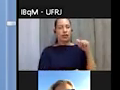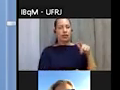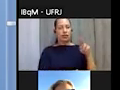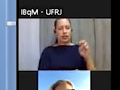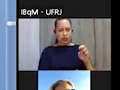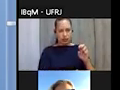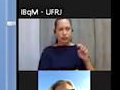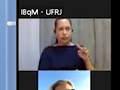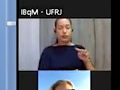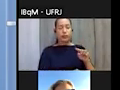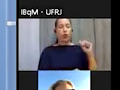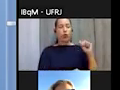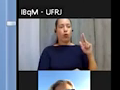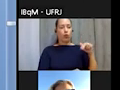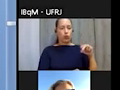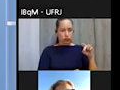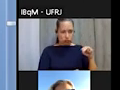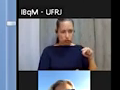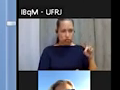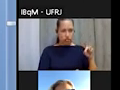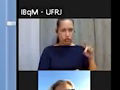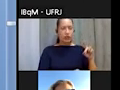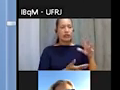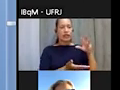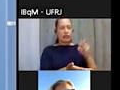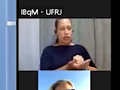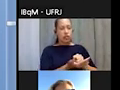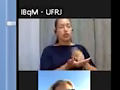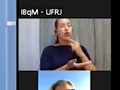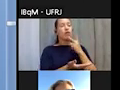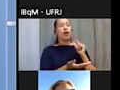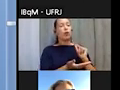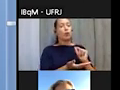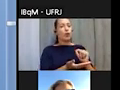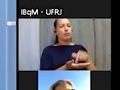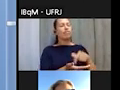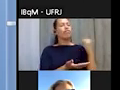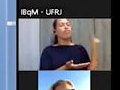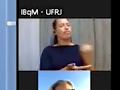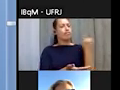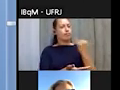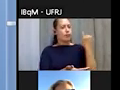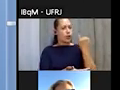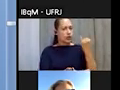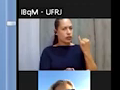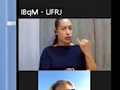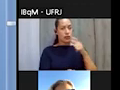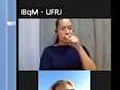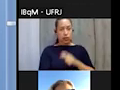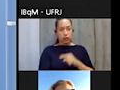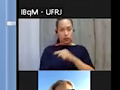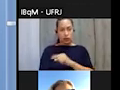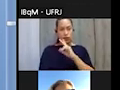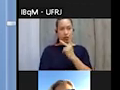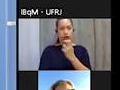o registro nos seus escritos, dizendo da importância que era a prática que Henrique tinha